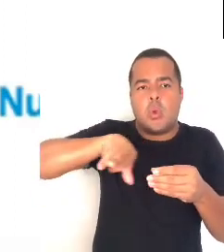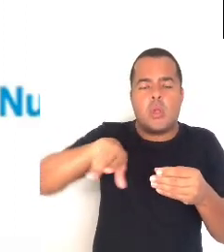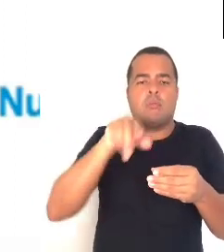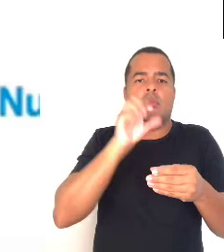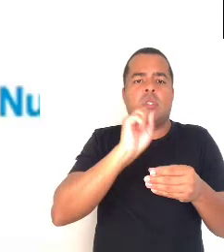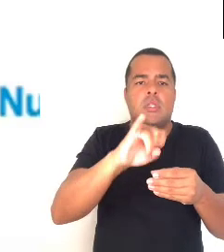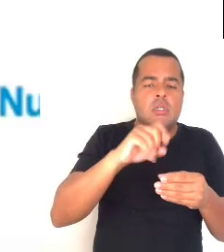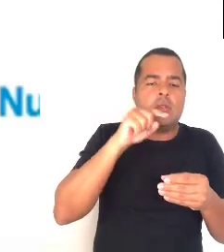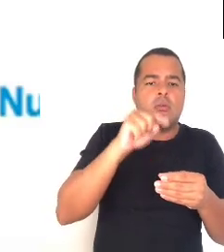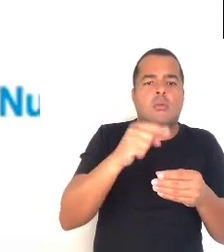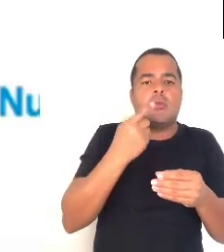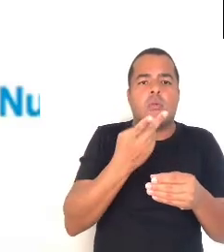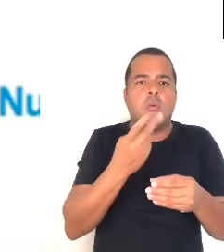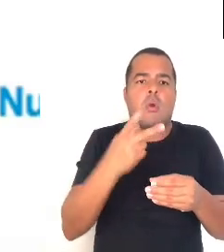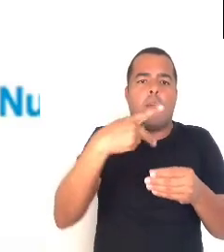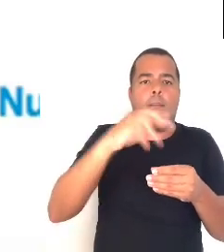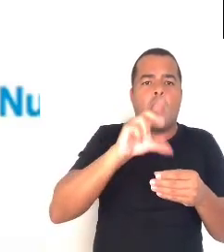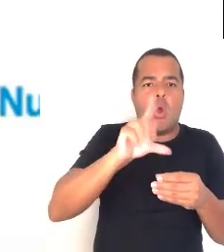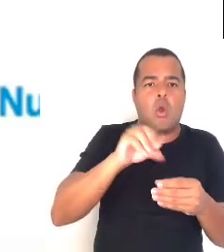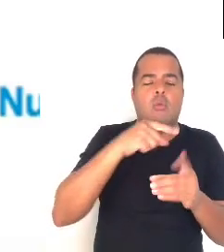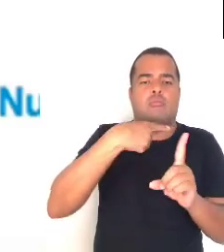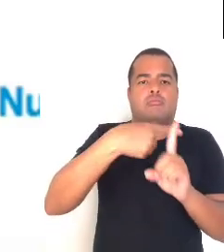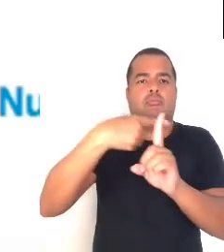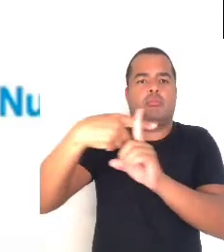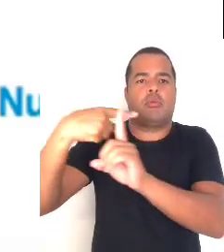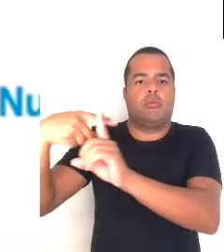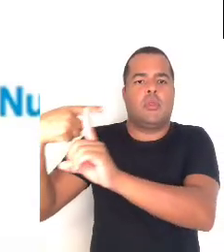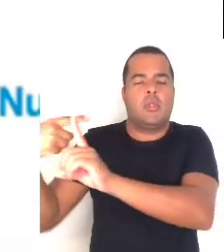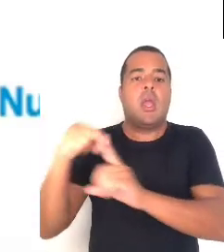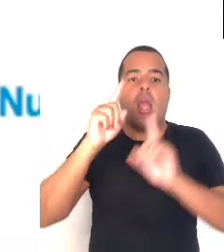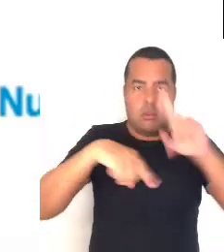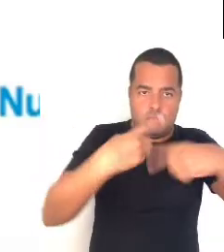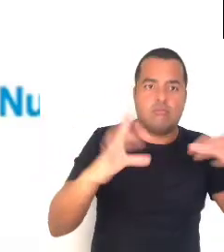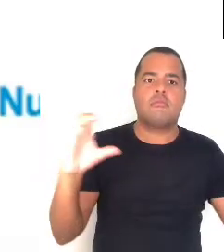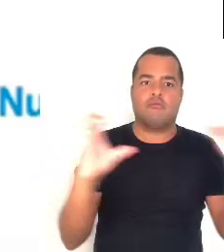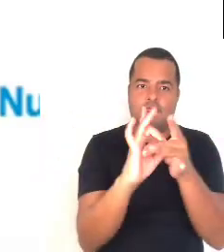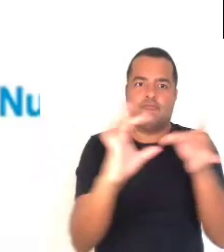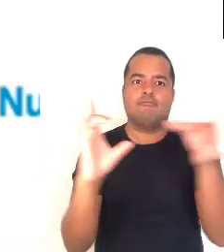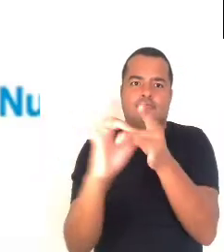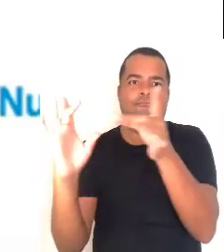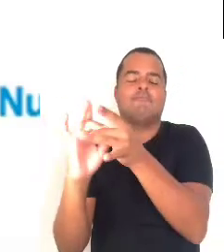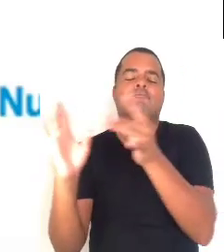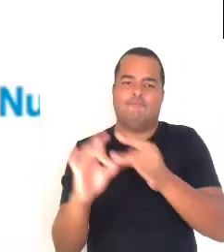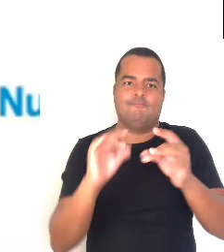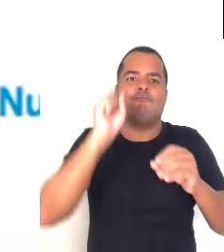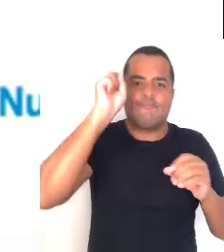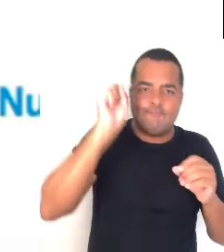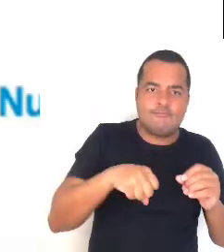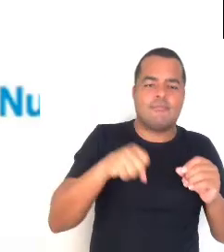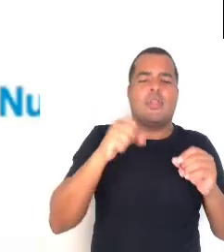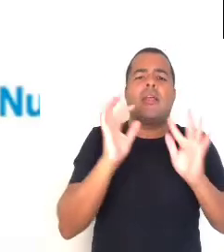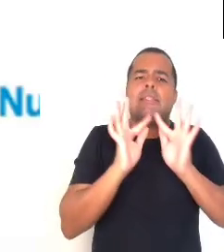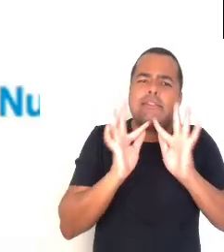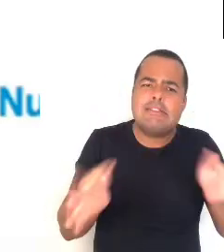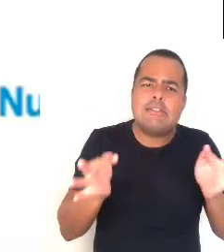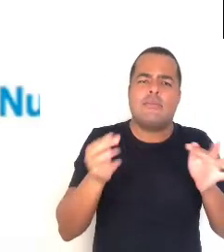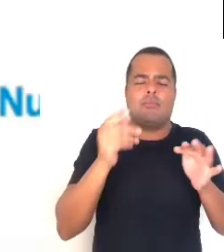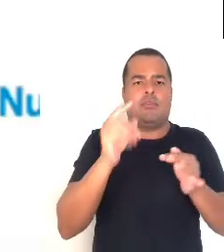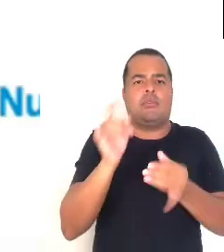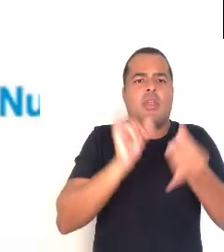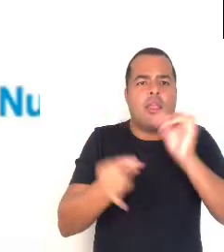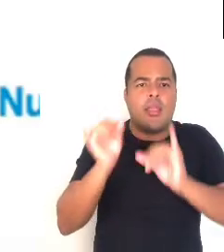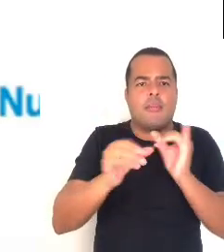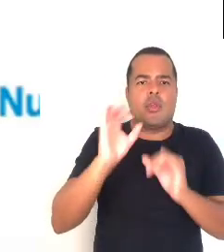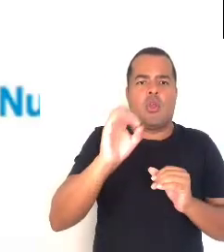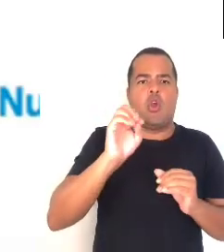aquelas espécies que tiver aí um aumento de polo positivo. E aí aquela ligação ela será formada. É